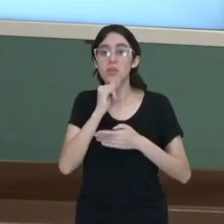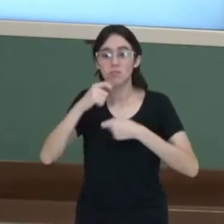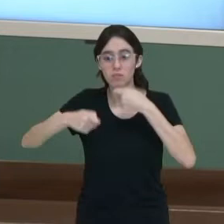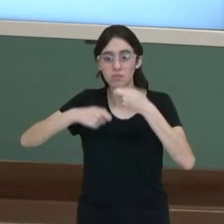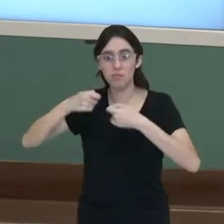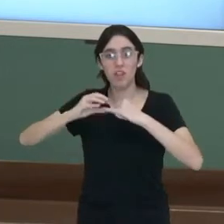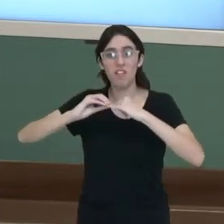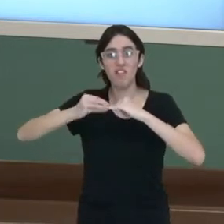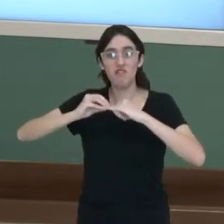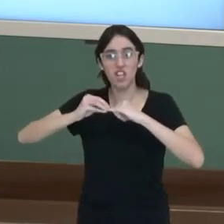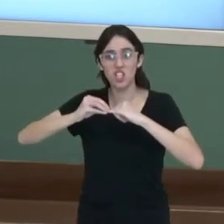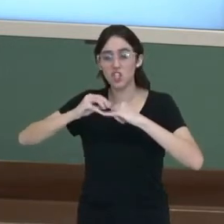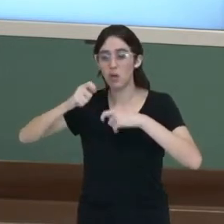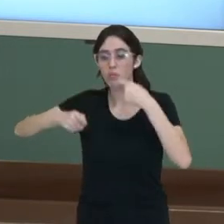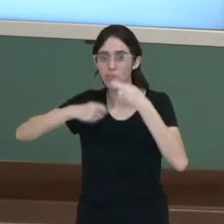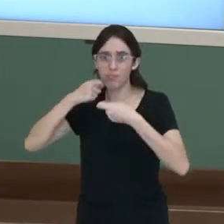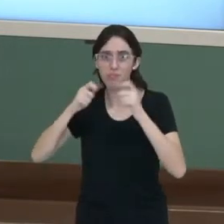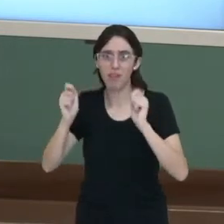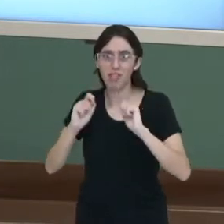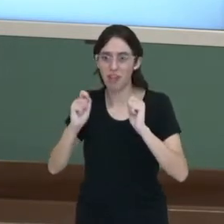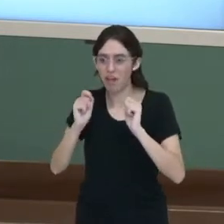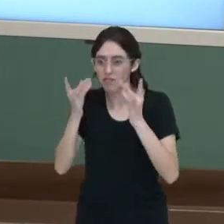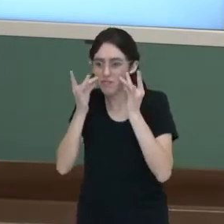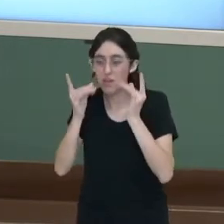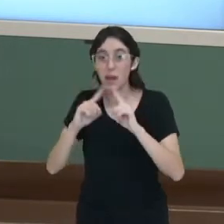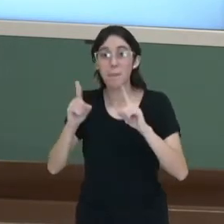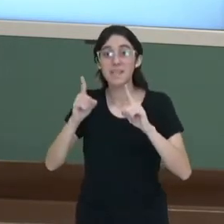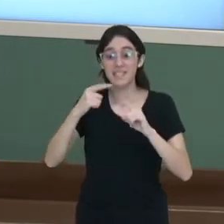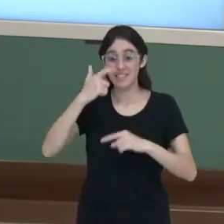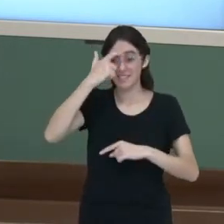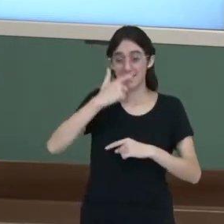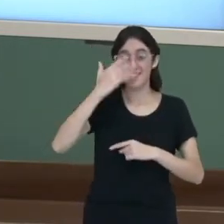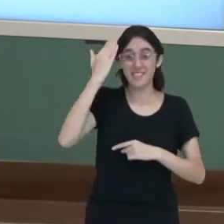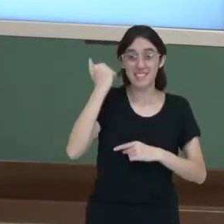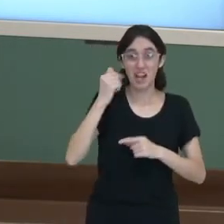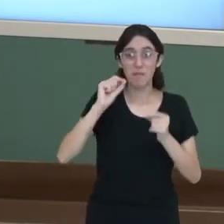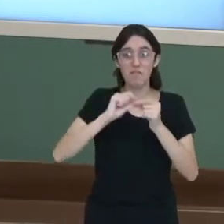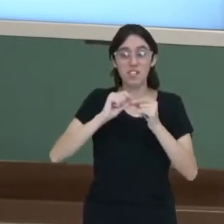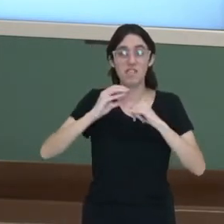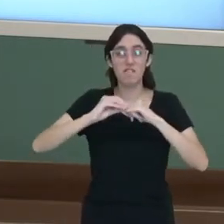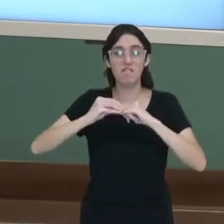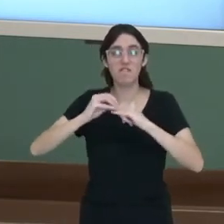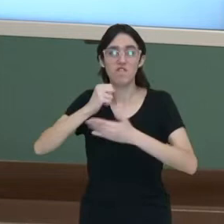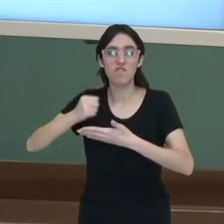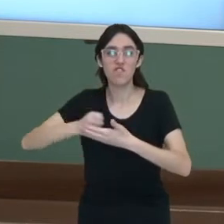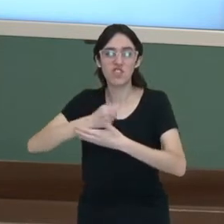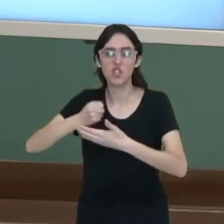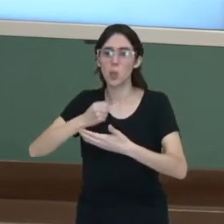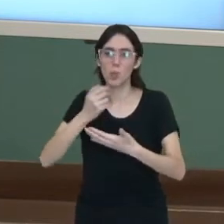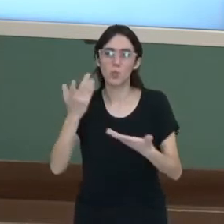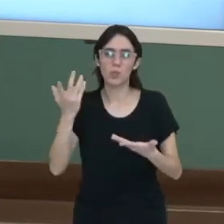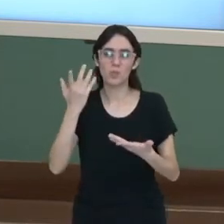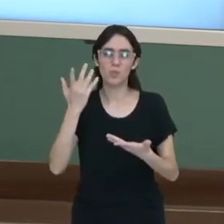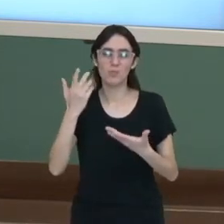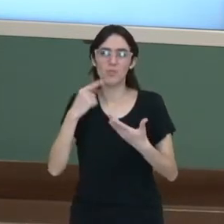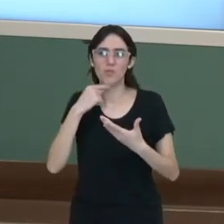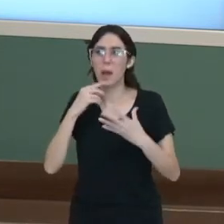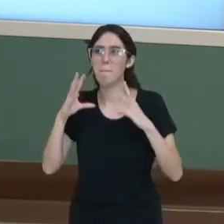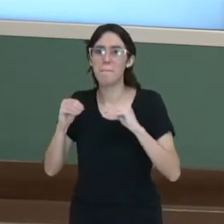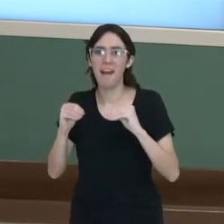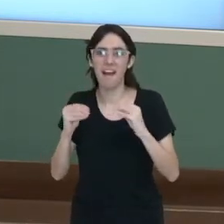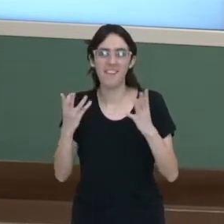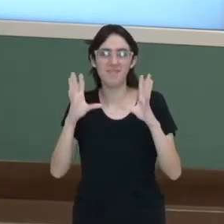o saber fazer a feijoada não tem como. É um saber, é algo imaterial. A receita até para pegar,